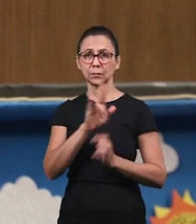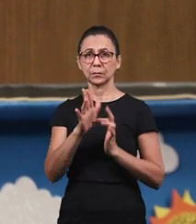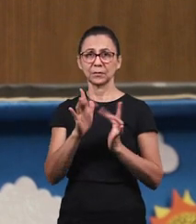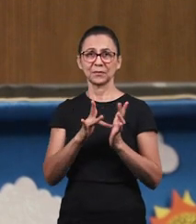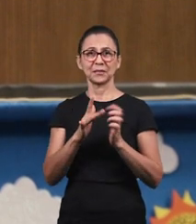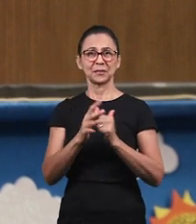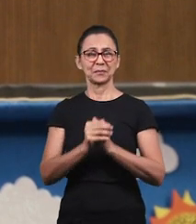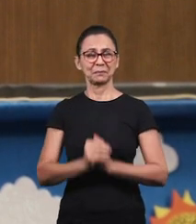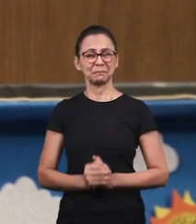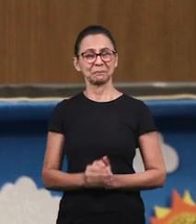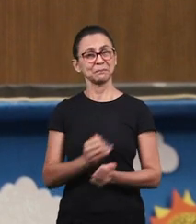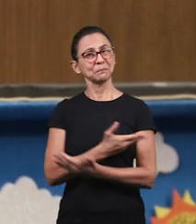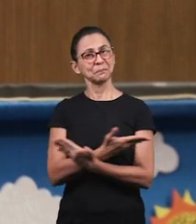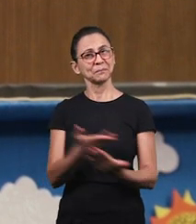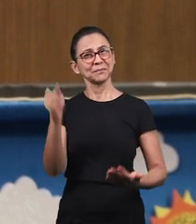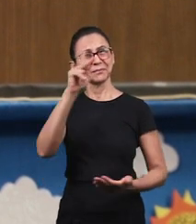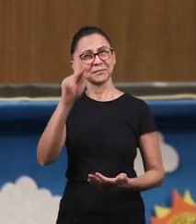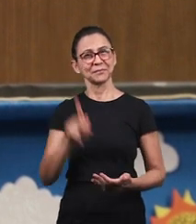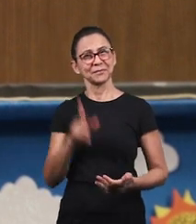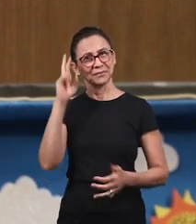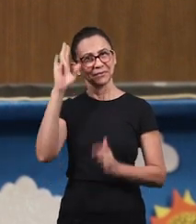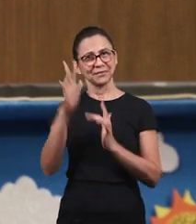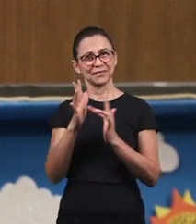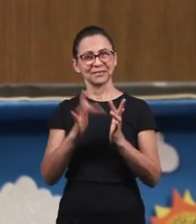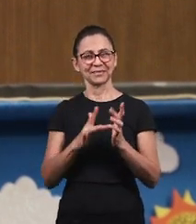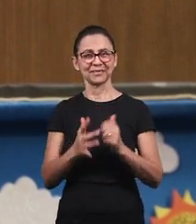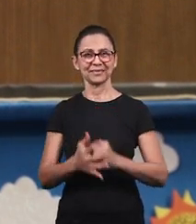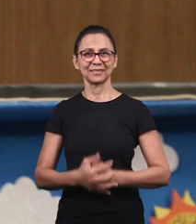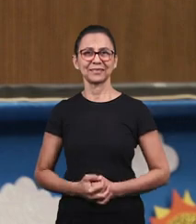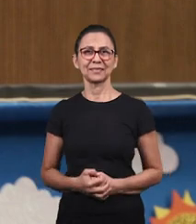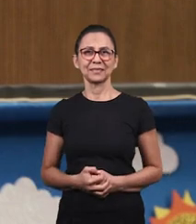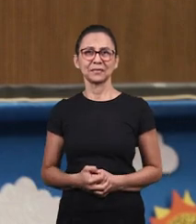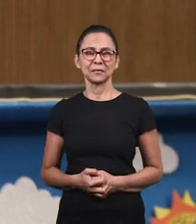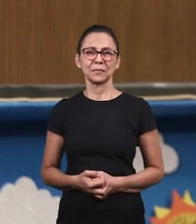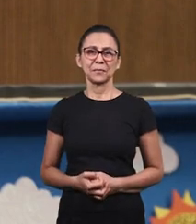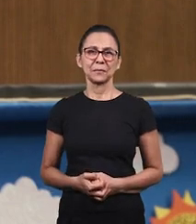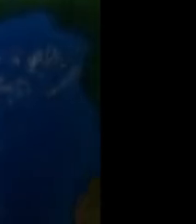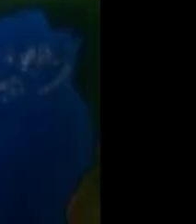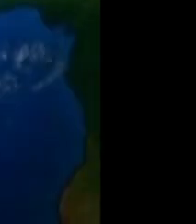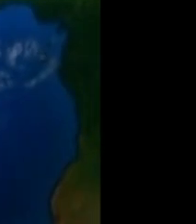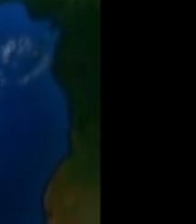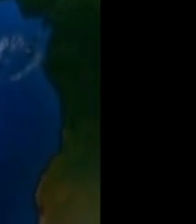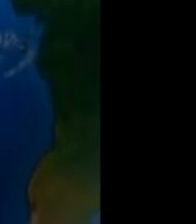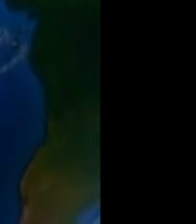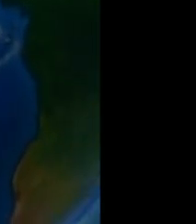de Jesus, amém. A todos, a paz do Senhor Jesus. Música.